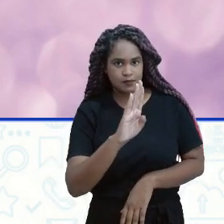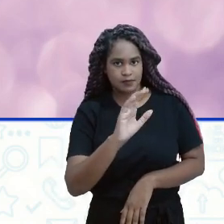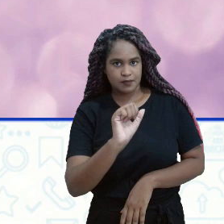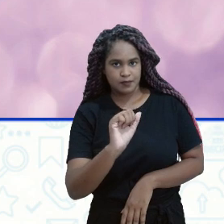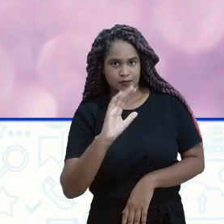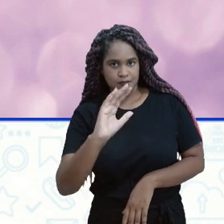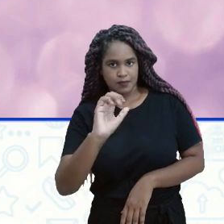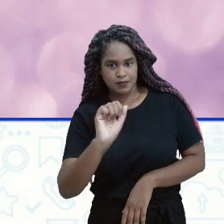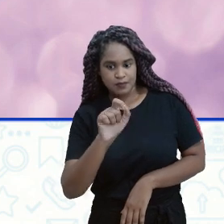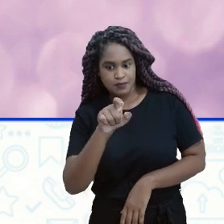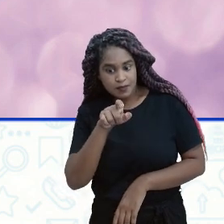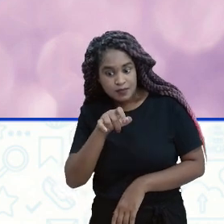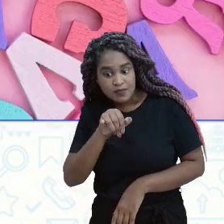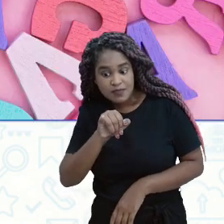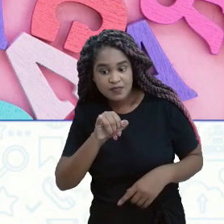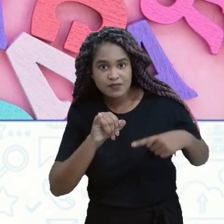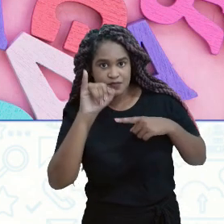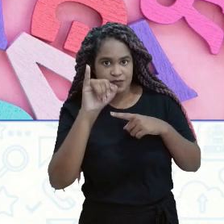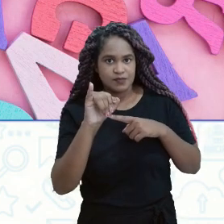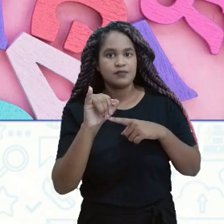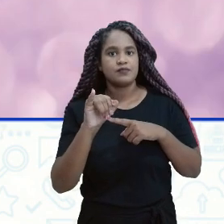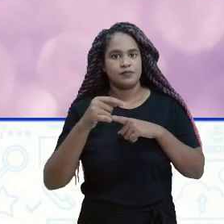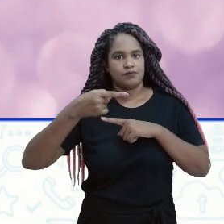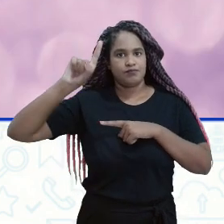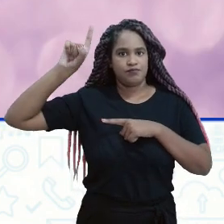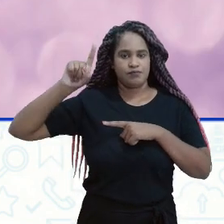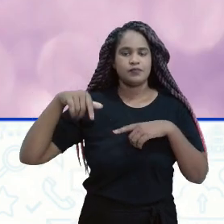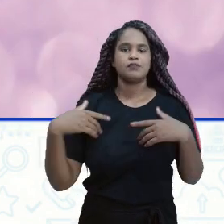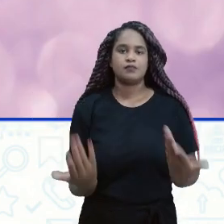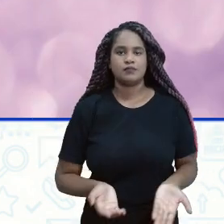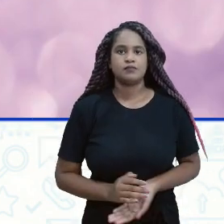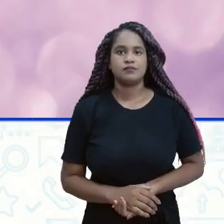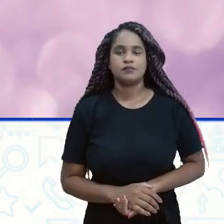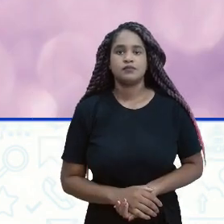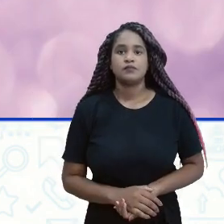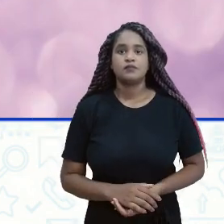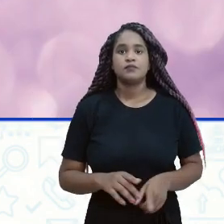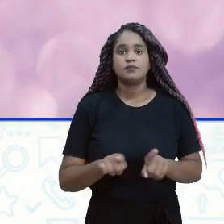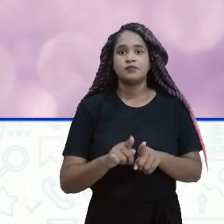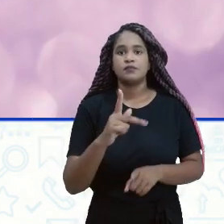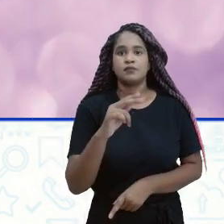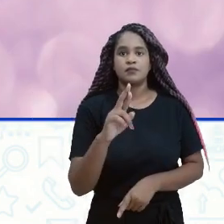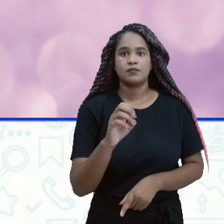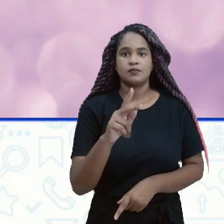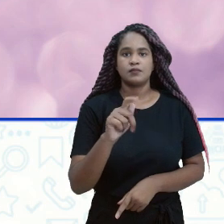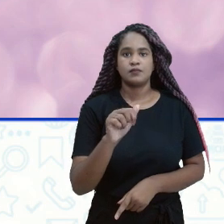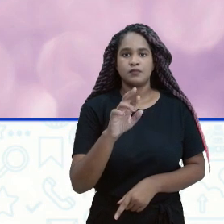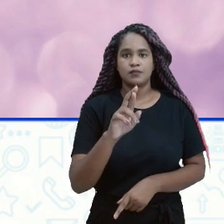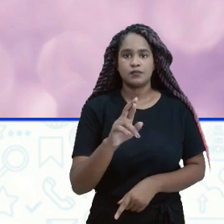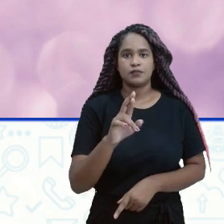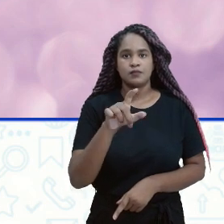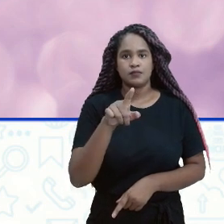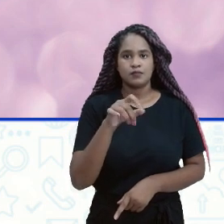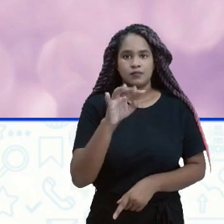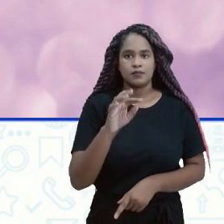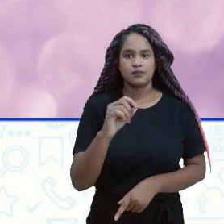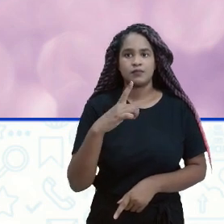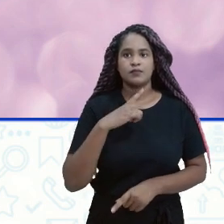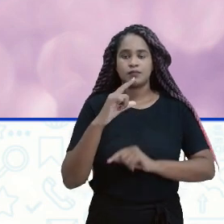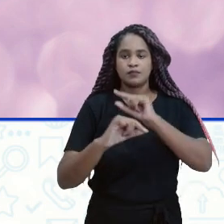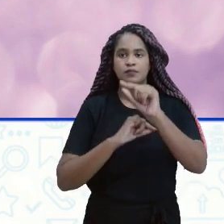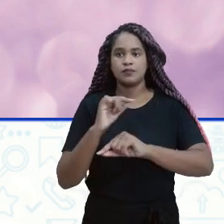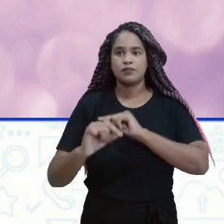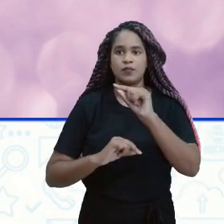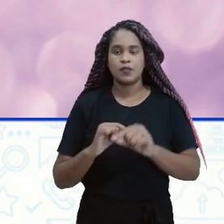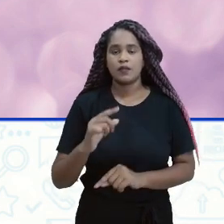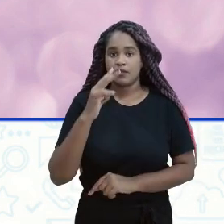penúltima sílaba da palavra. Exemplo, telefone. E proparoxítonas, sílaba tônica na penúltima sílaba da